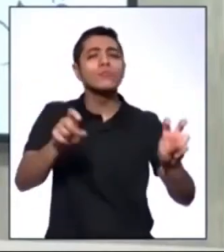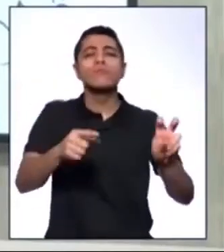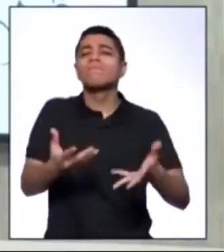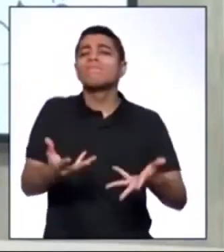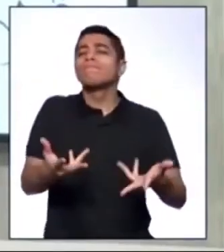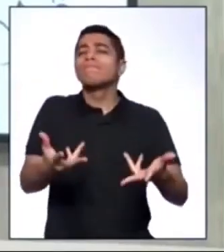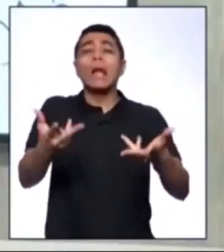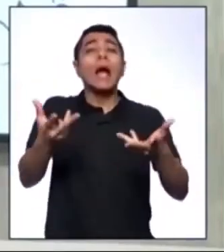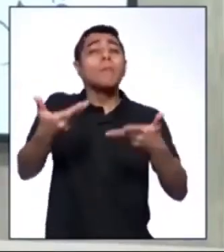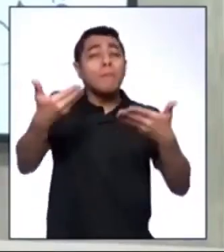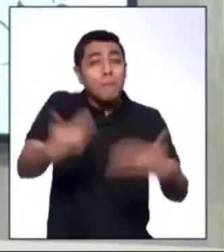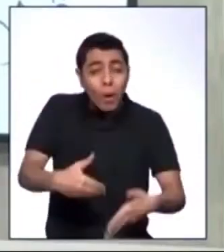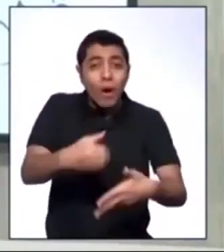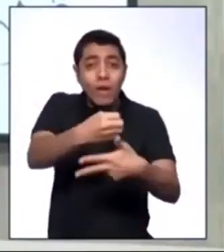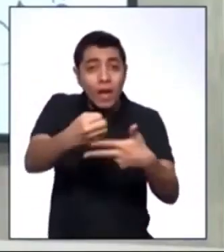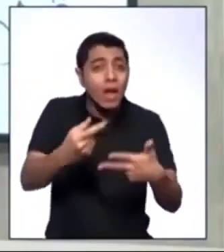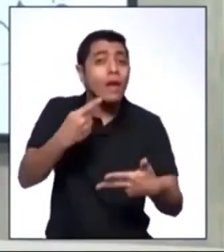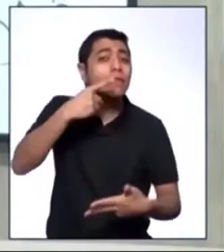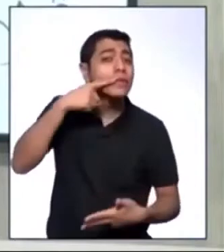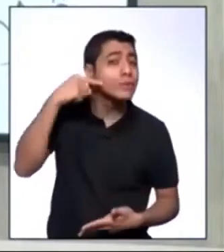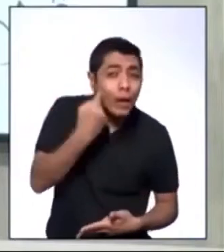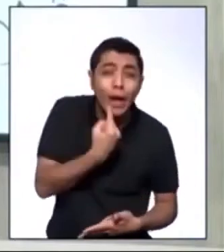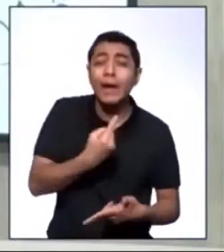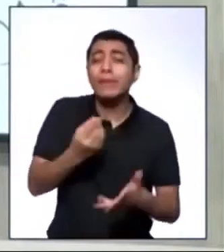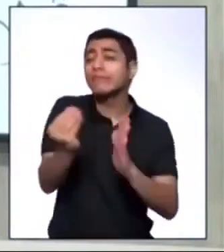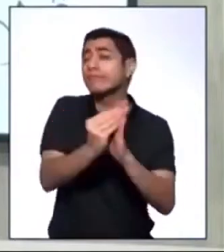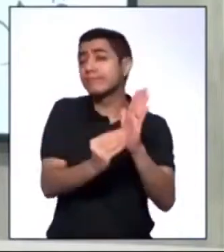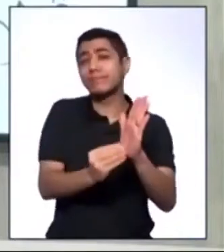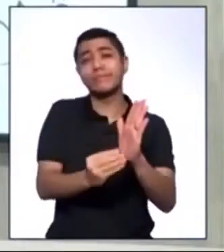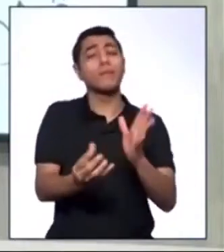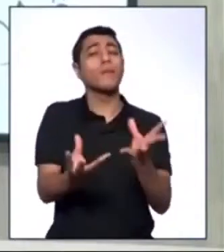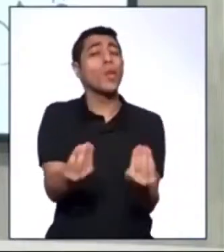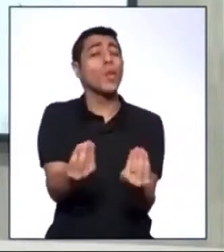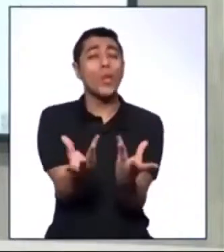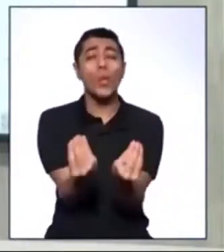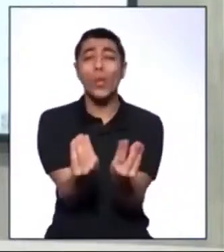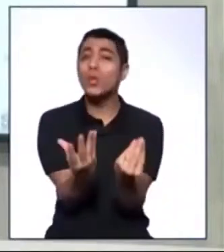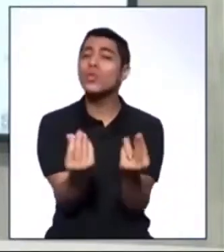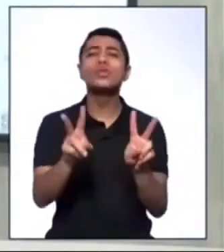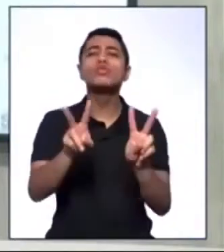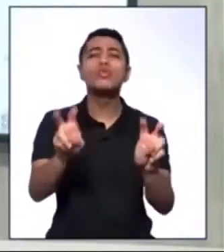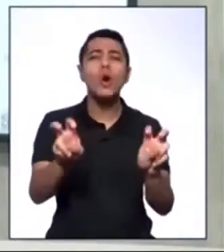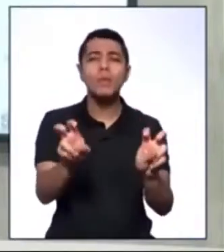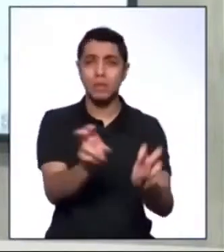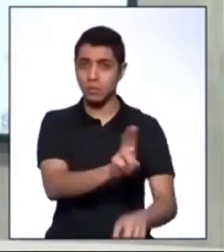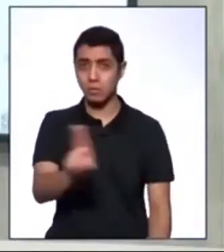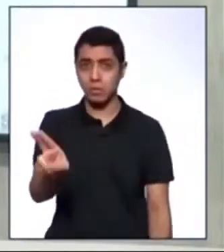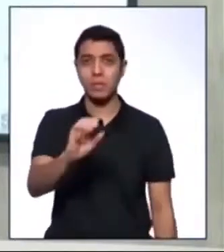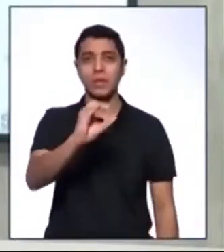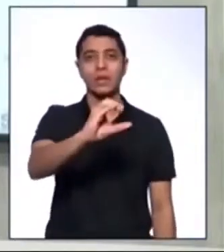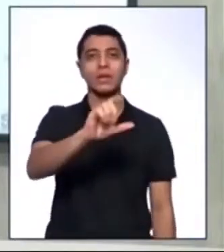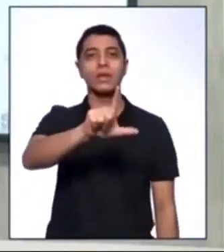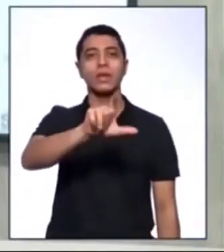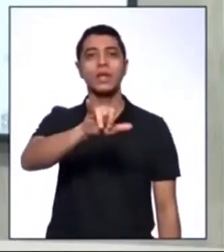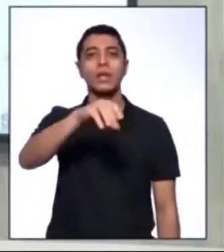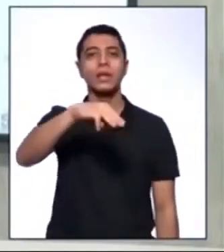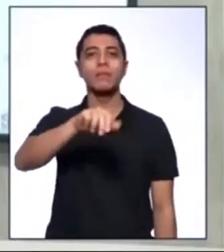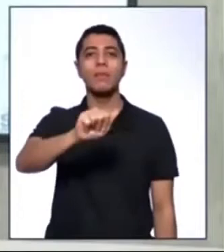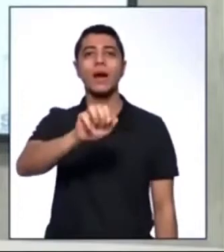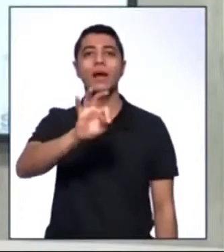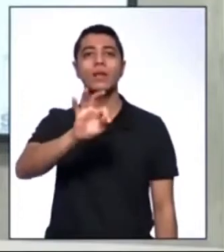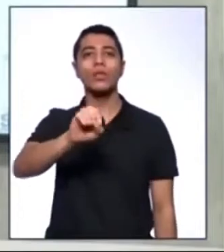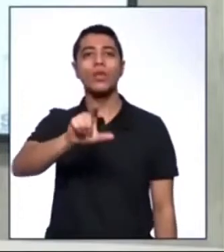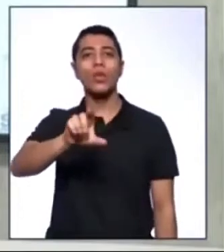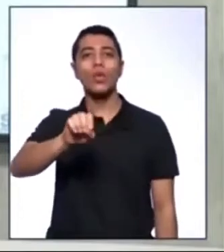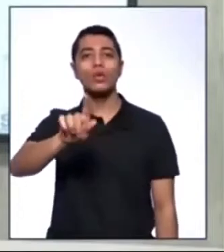muito frequente nos vestibulares. Eu vim falar sobre climatologia. Olha só, galera, eu vim falar sobre a dinâmica climática.